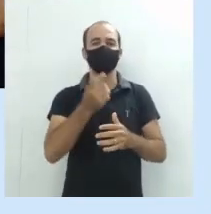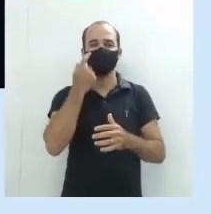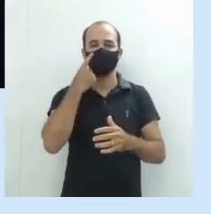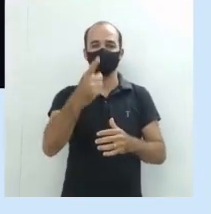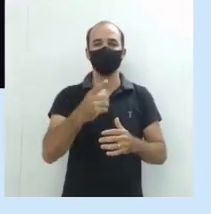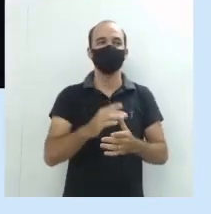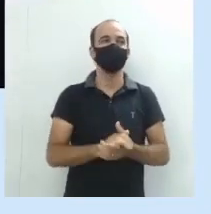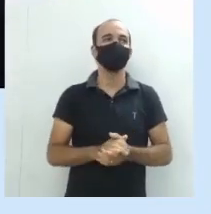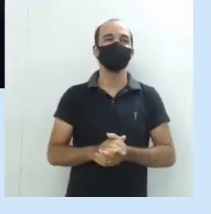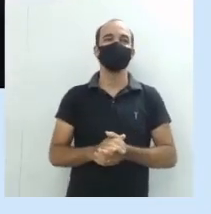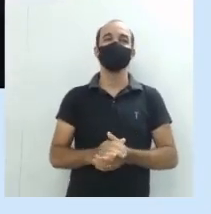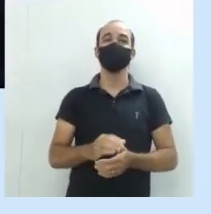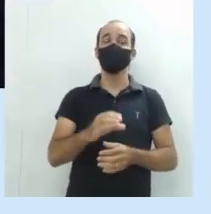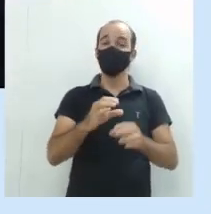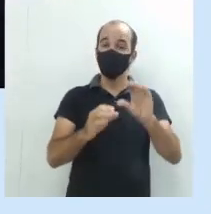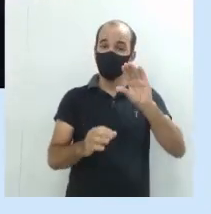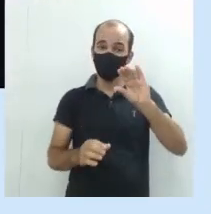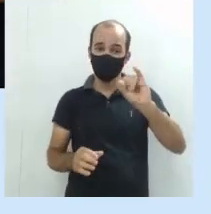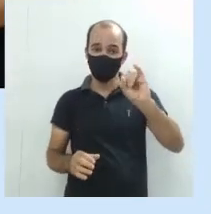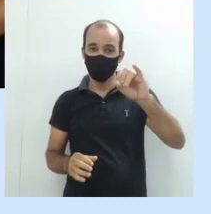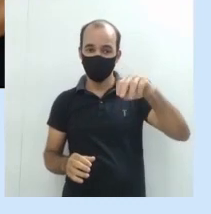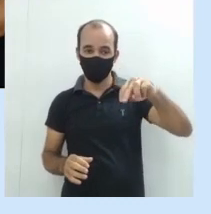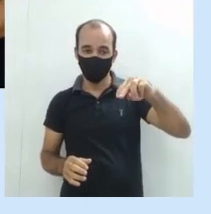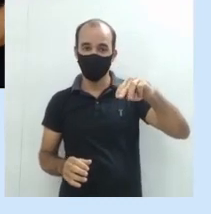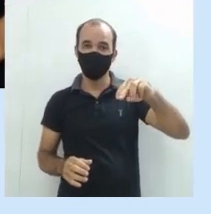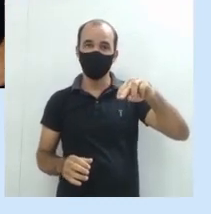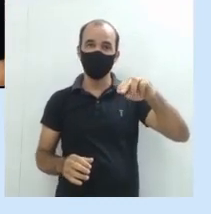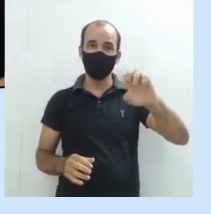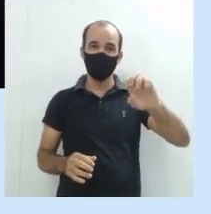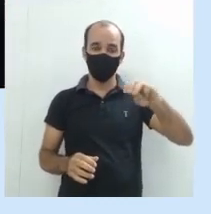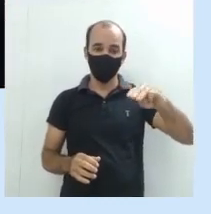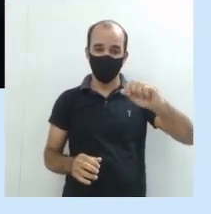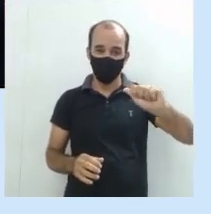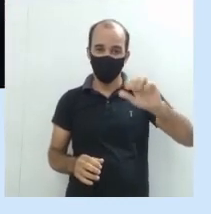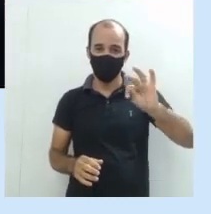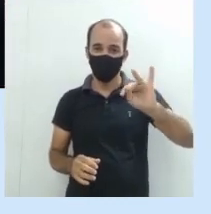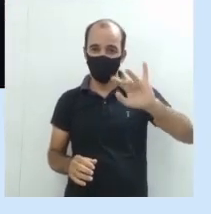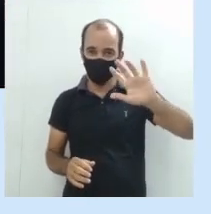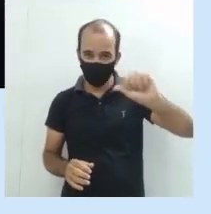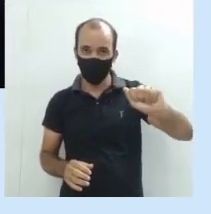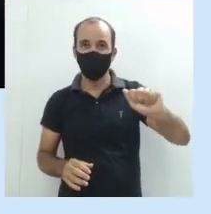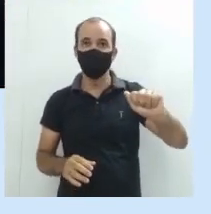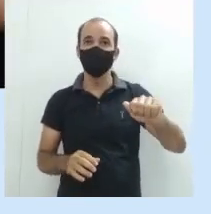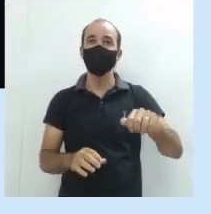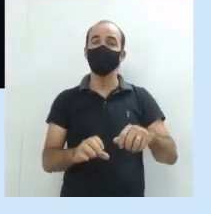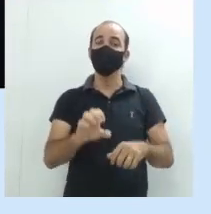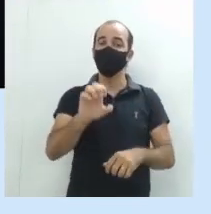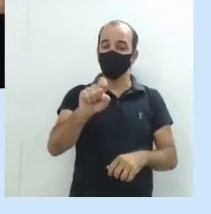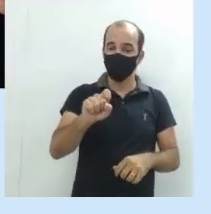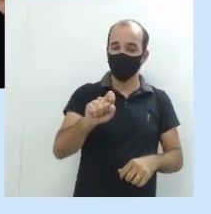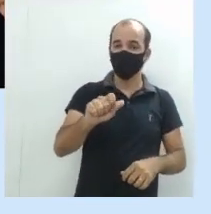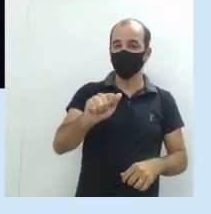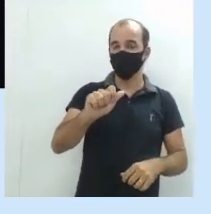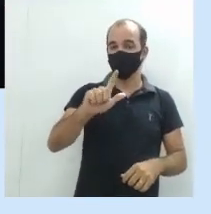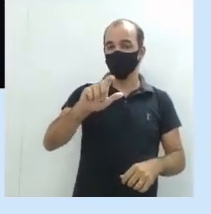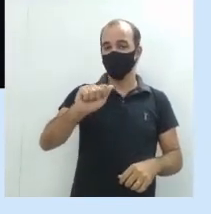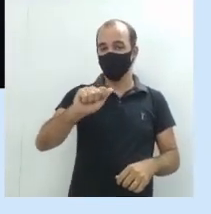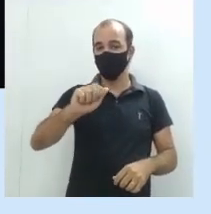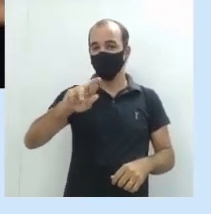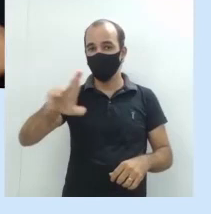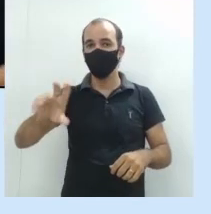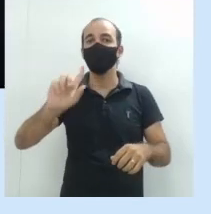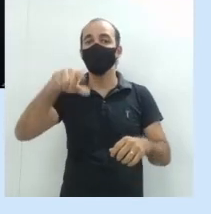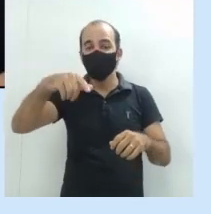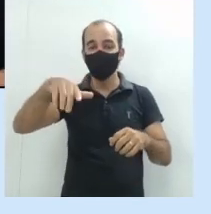povo. Cinemática escalar. A preocupação é apenas com o valor e